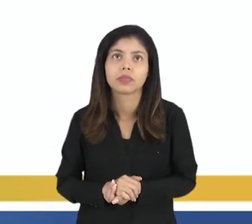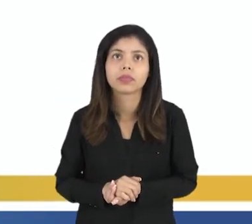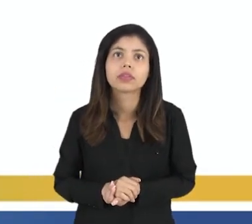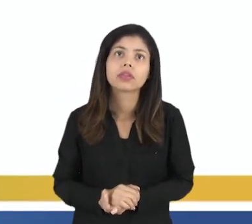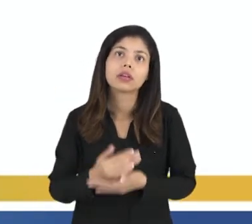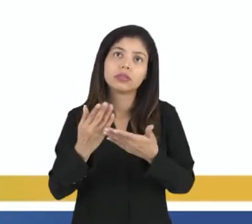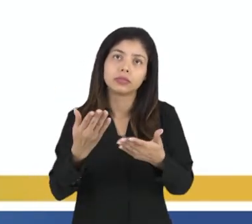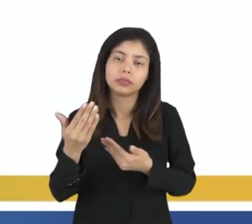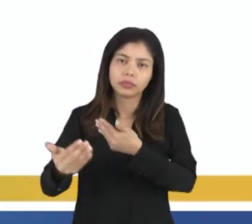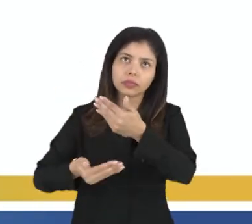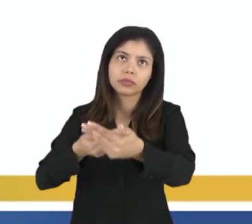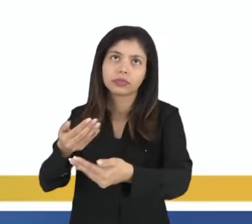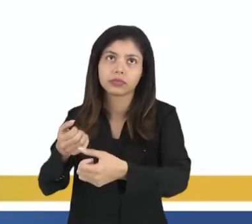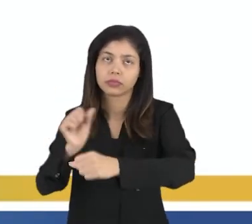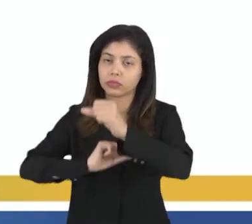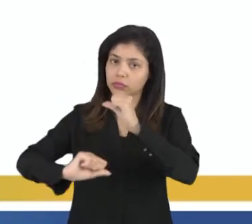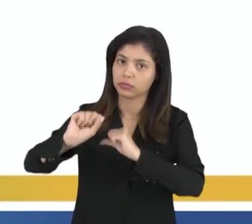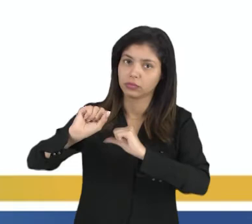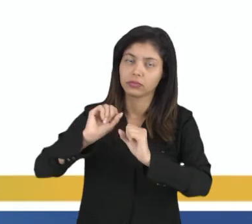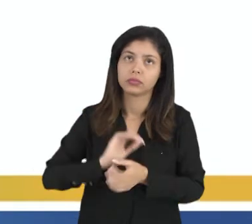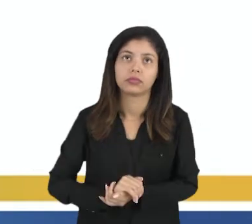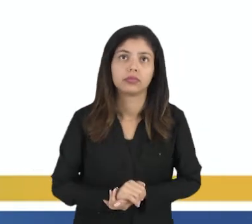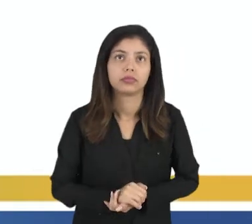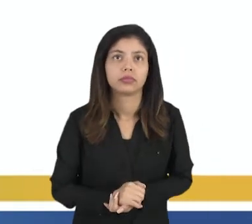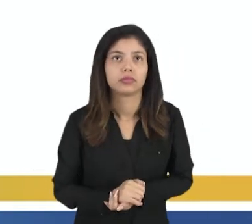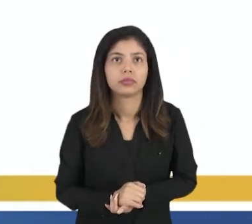O que são processos reversíveis e